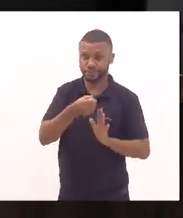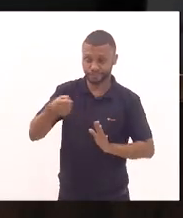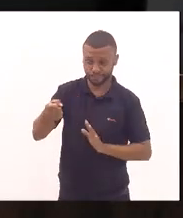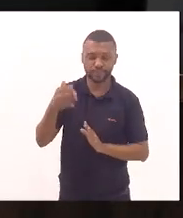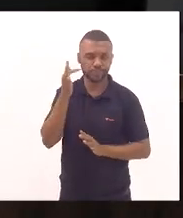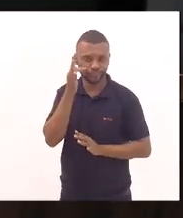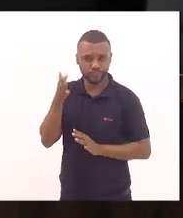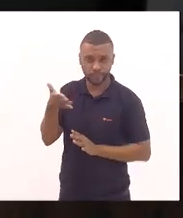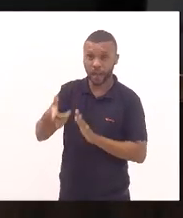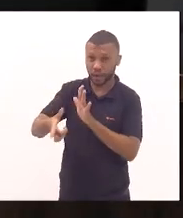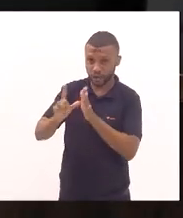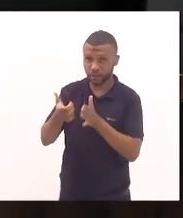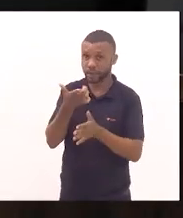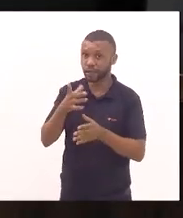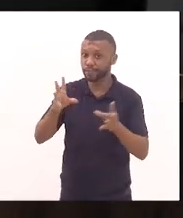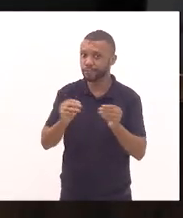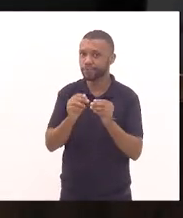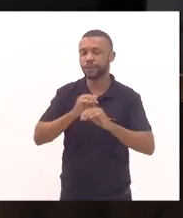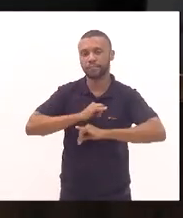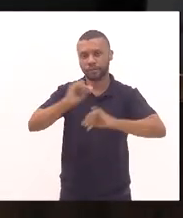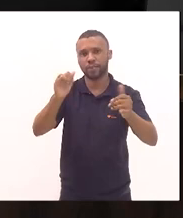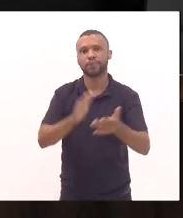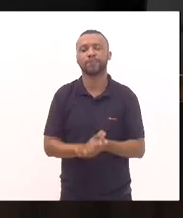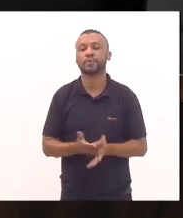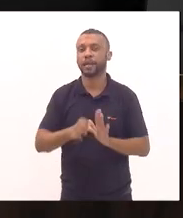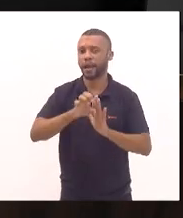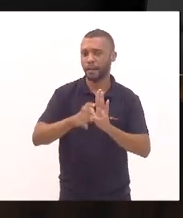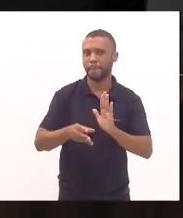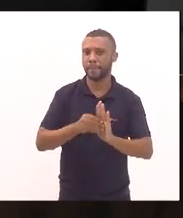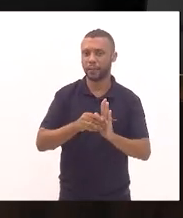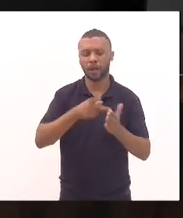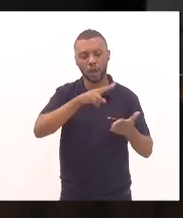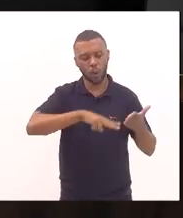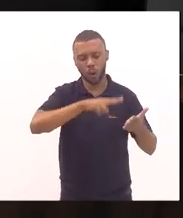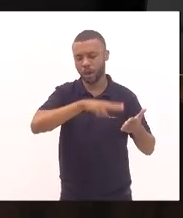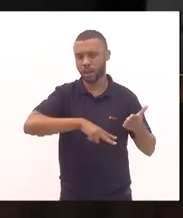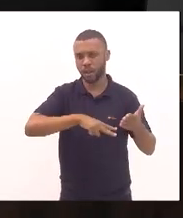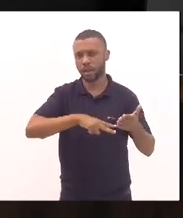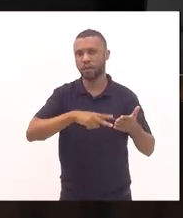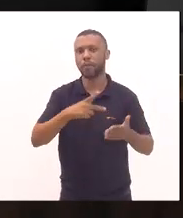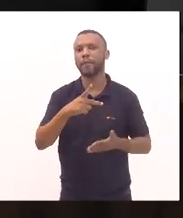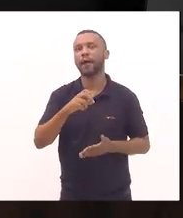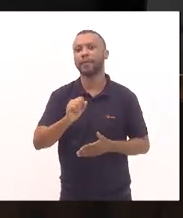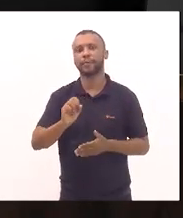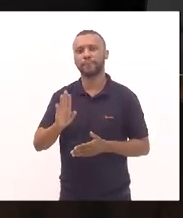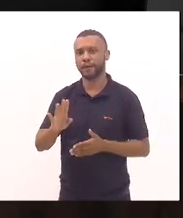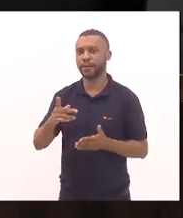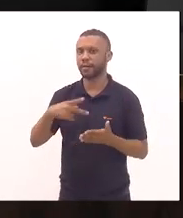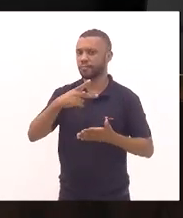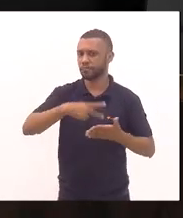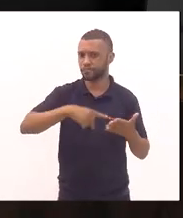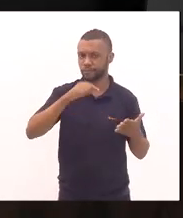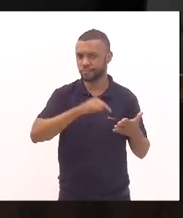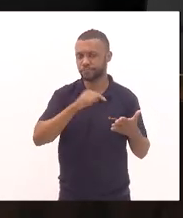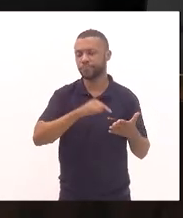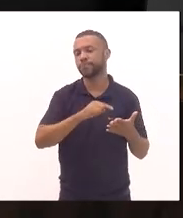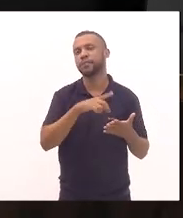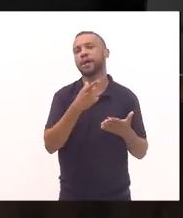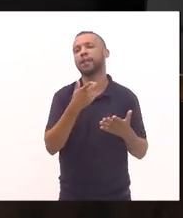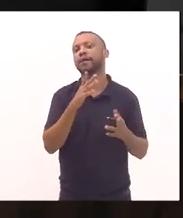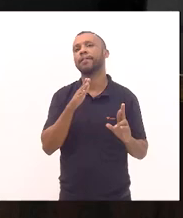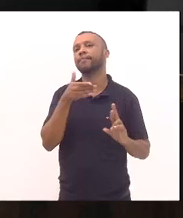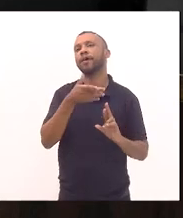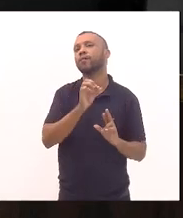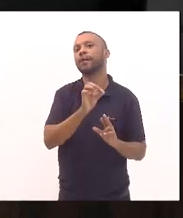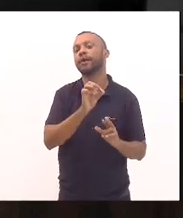Sarifini, eu quero ponderar aqui que eu li a emenda da bancada do PSB e ela remete ao